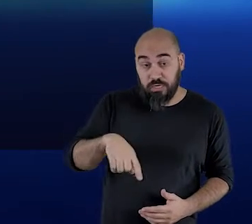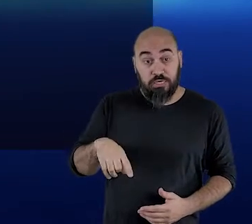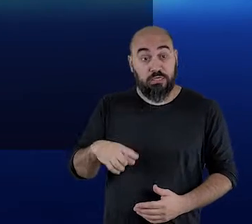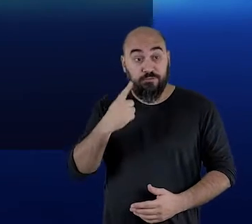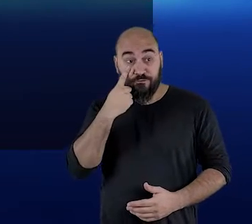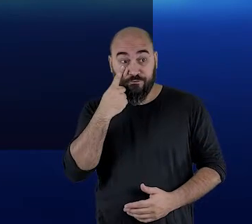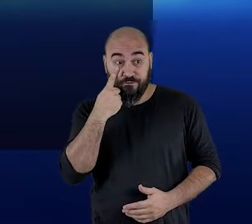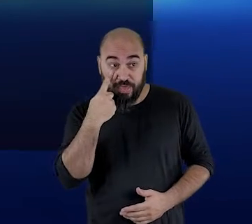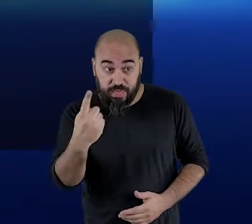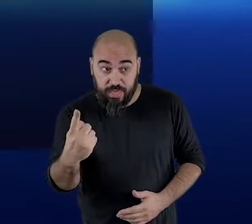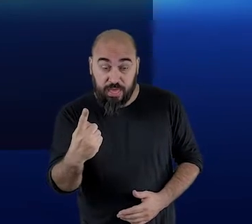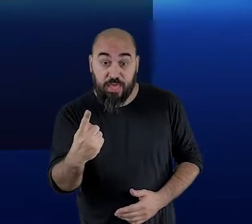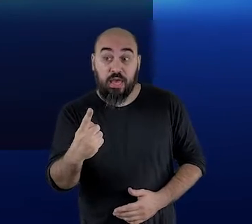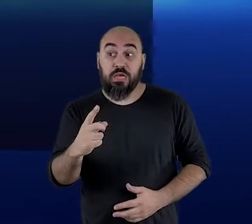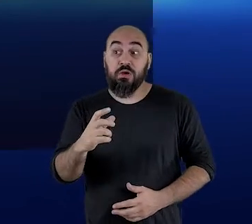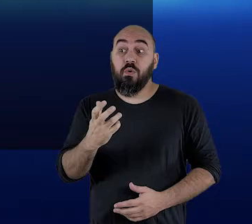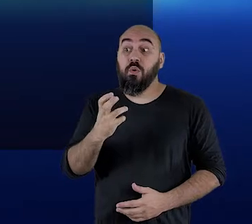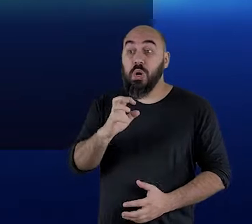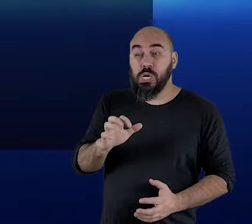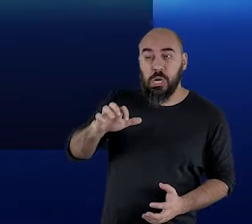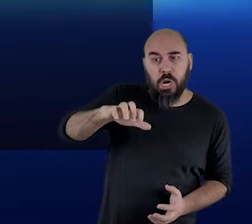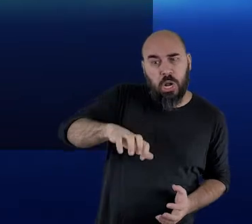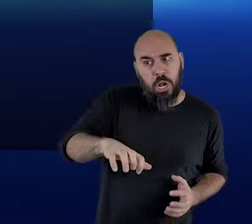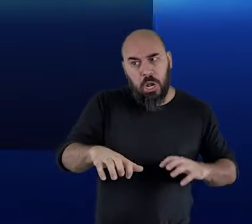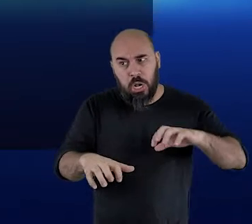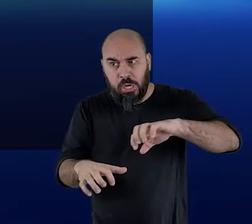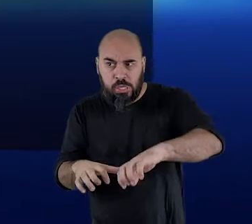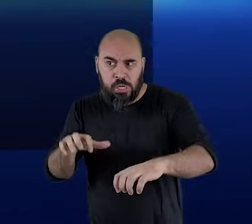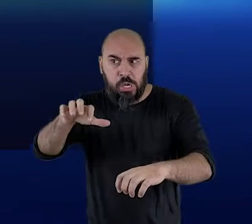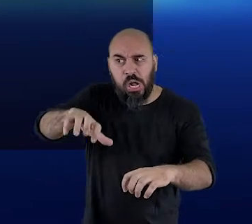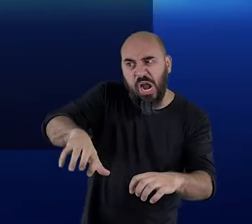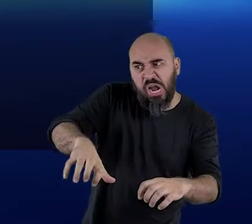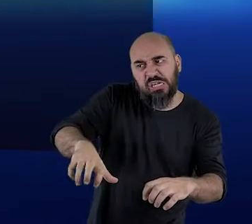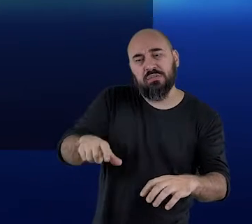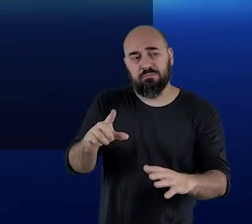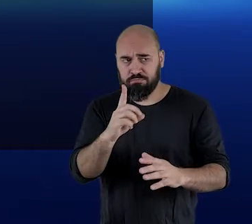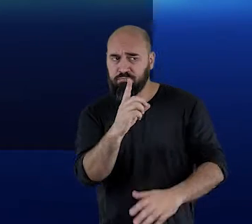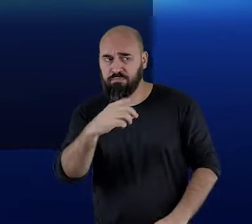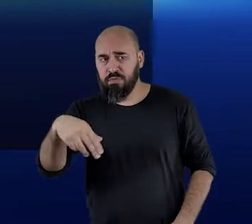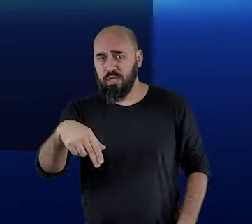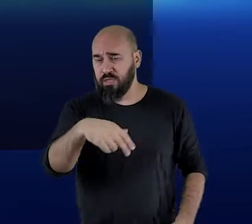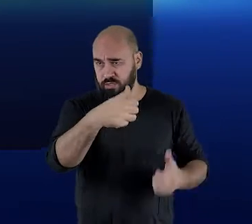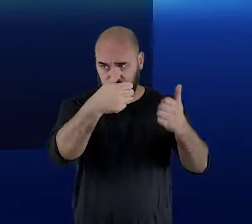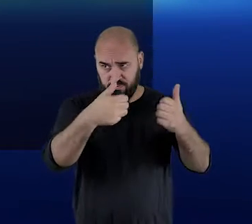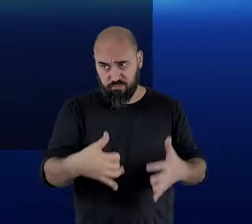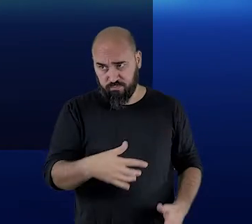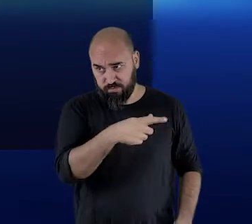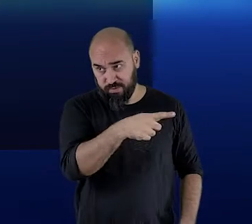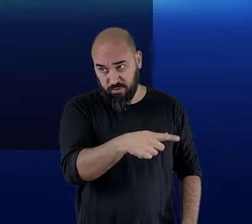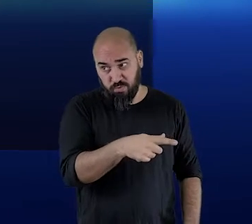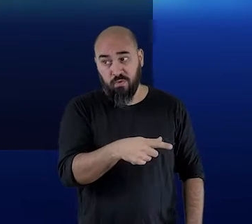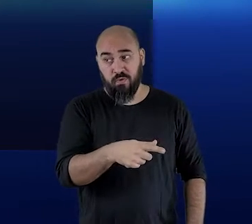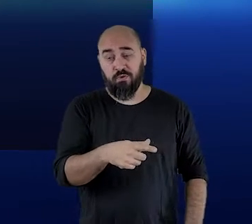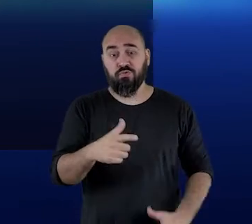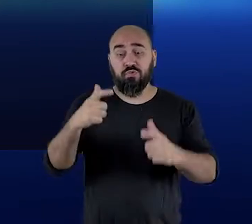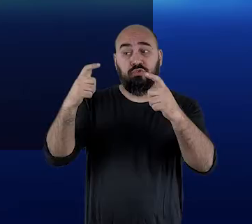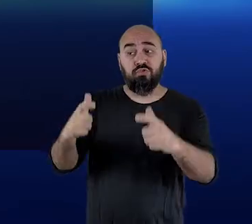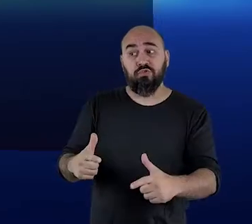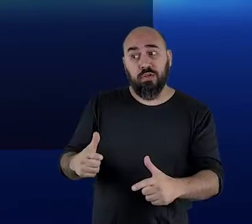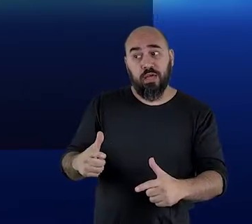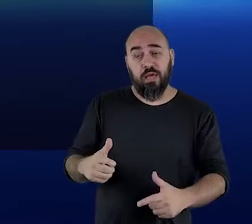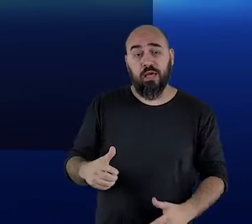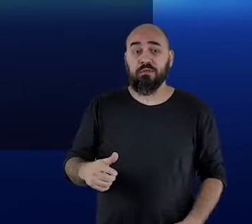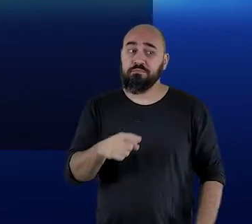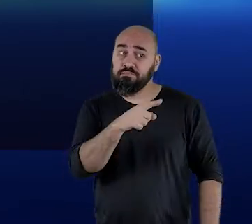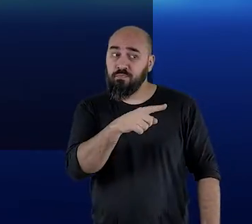o abominável da desolação, de que falou o profeta Daniel no lugar santo, quem